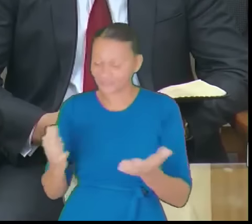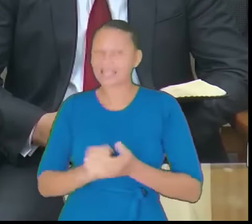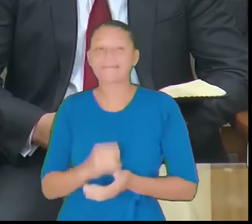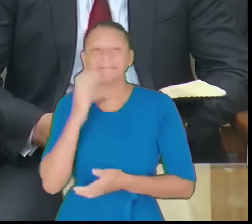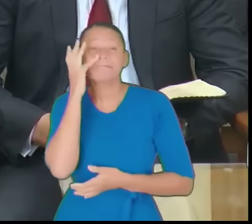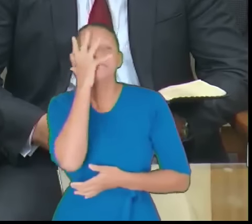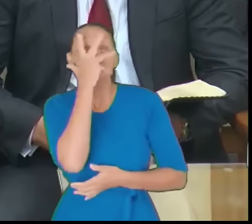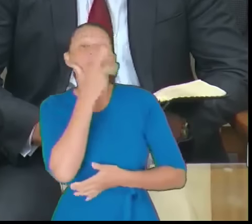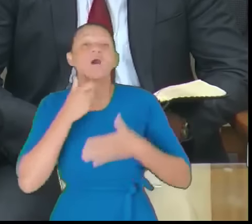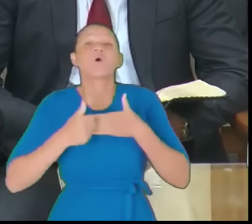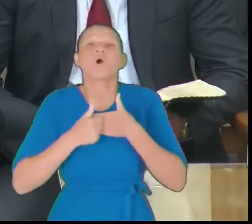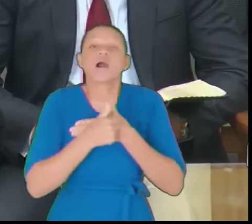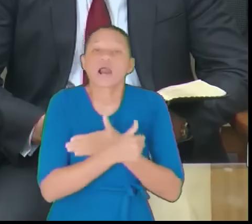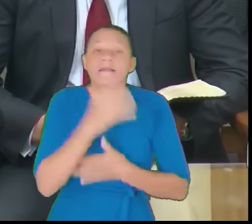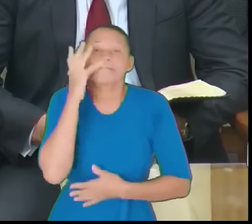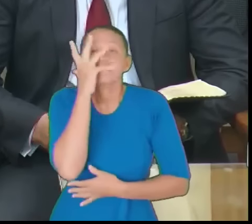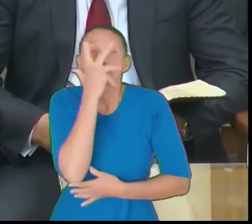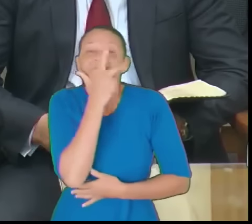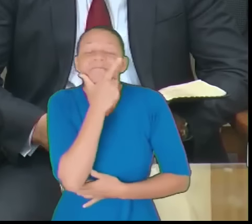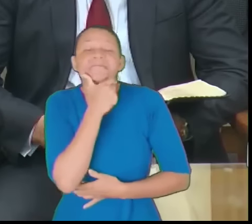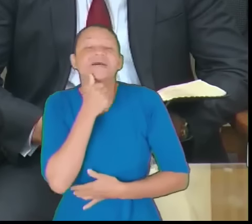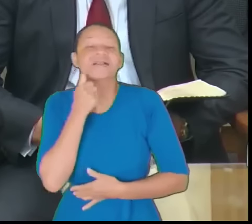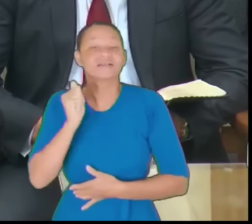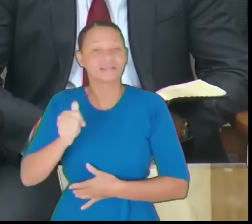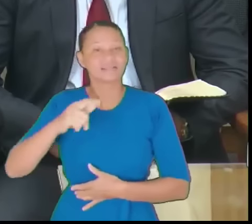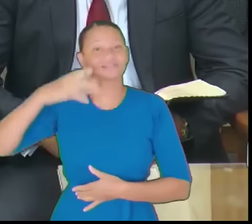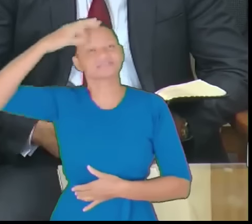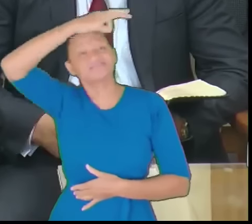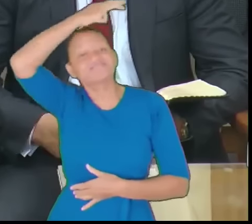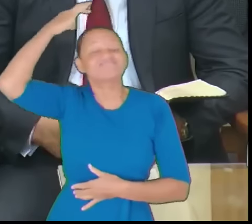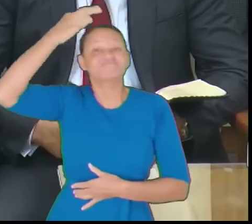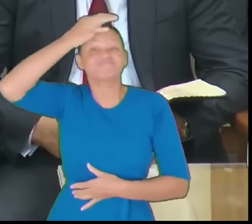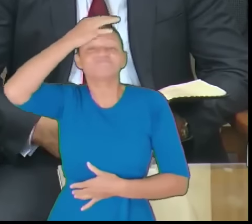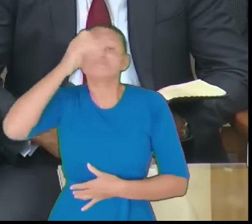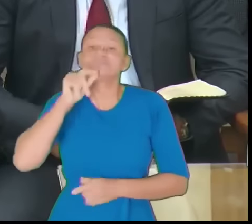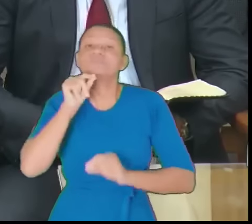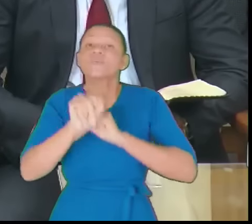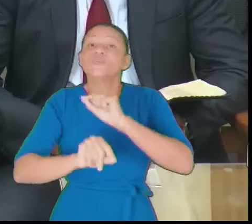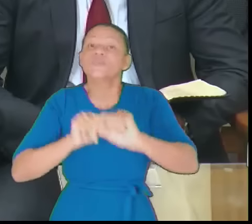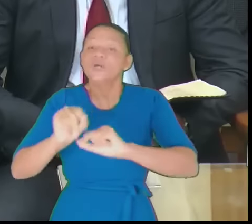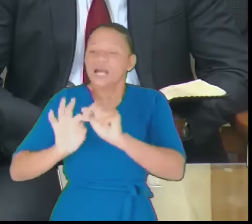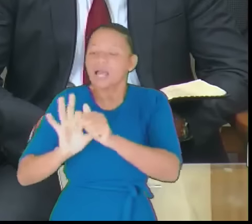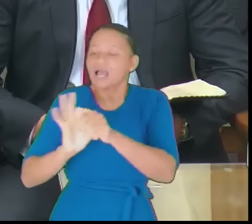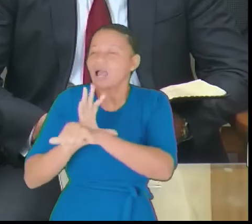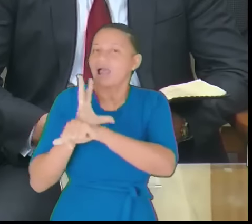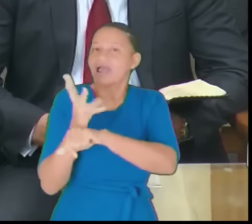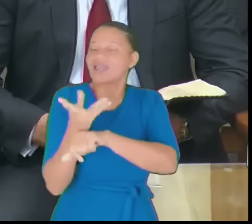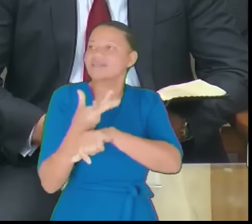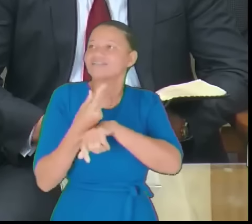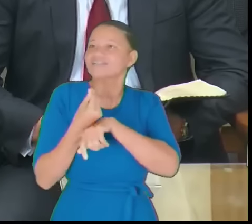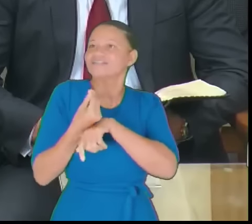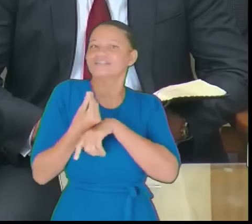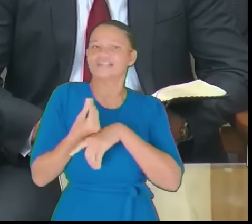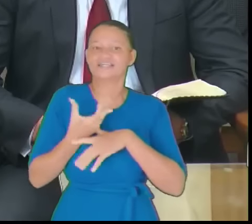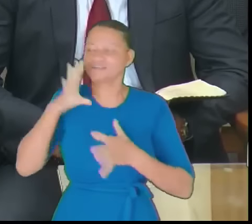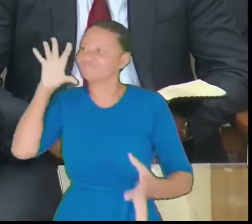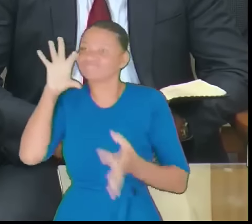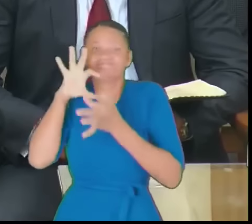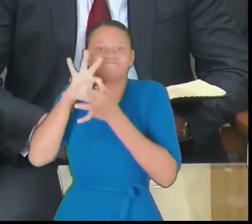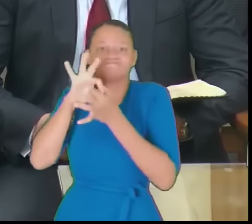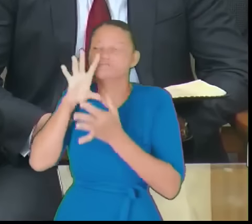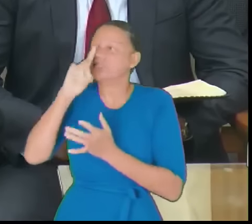essa beleza é espiritual. Essa beleza é quando a igreja está no grau divino, ela está semelhante